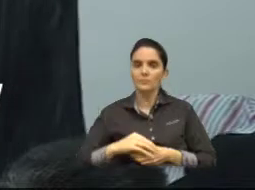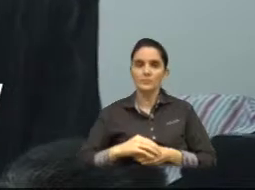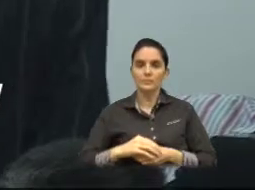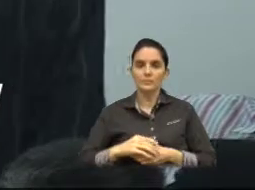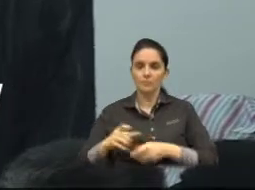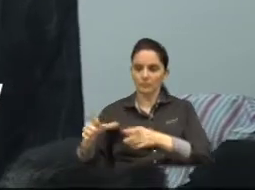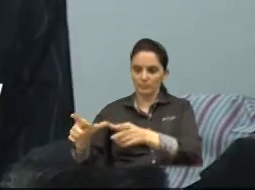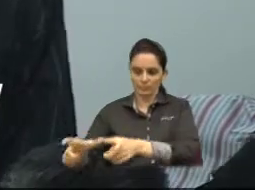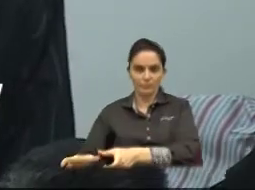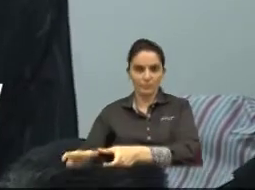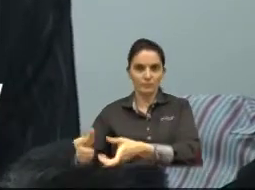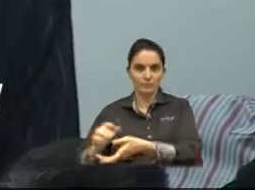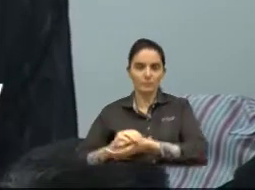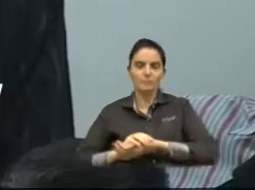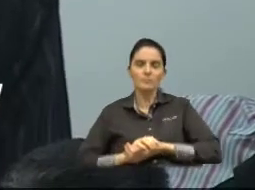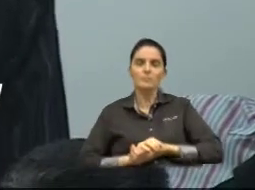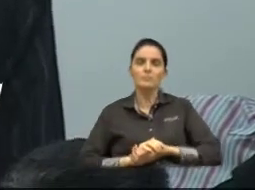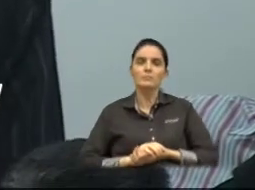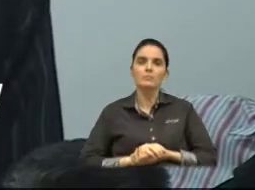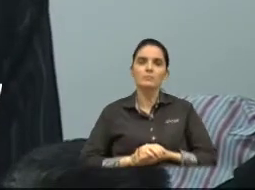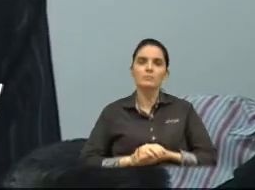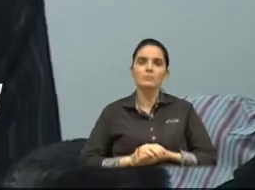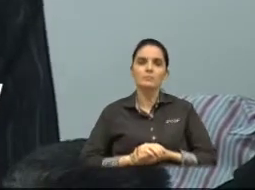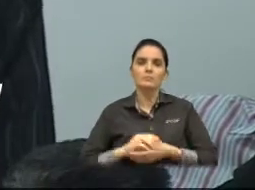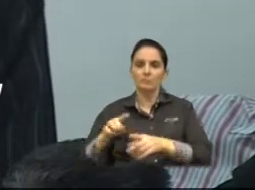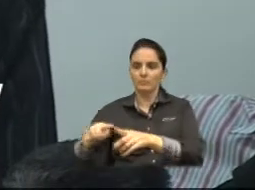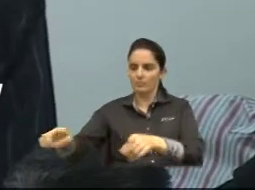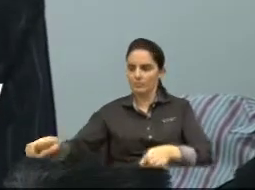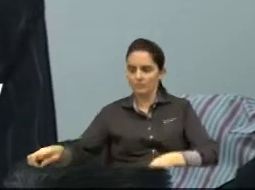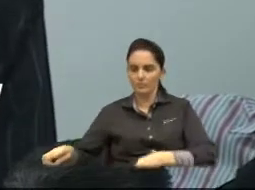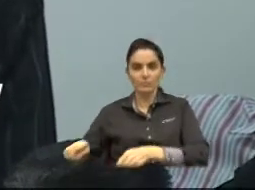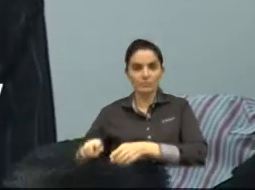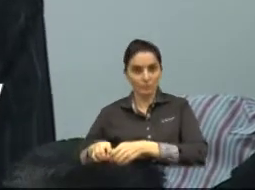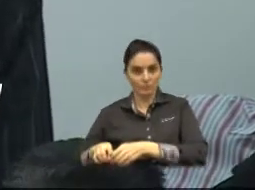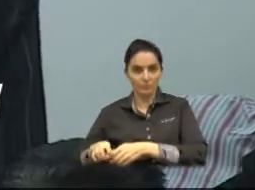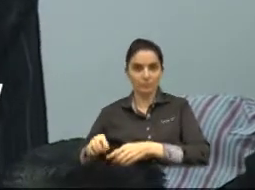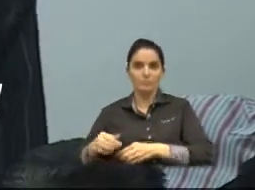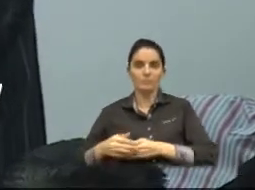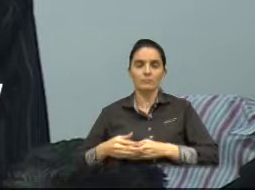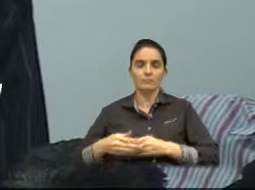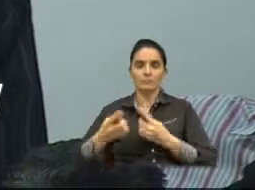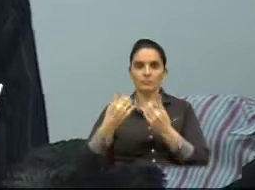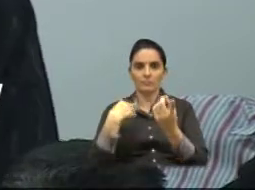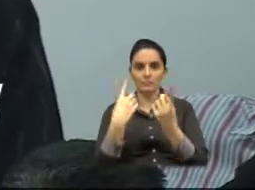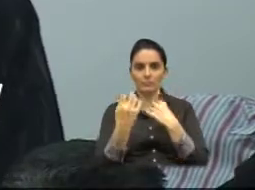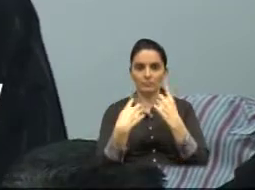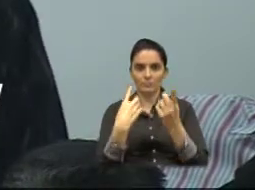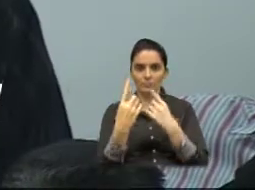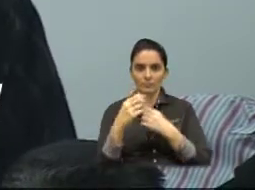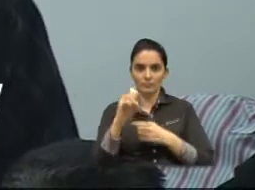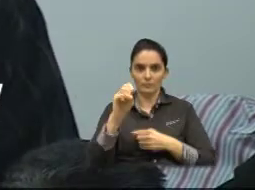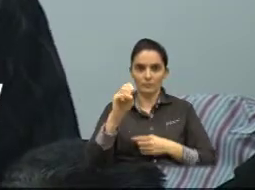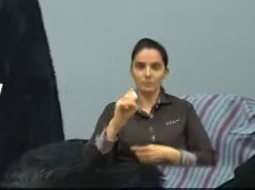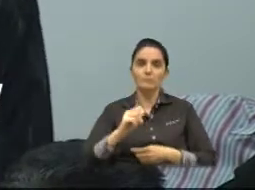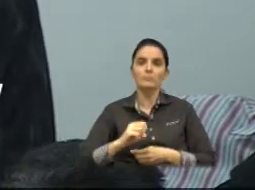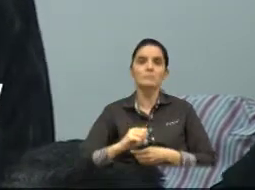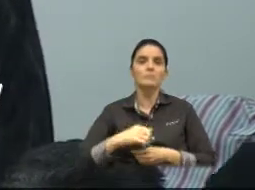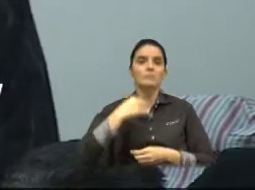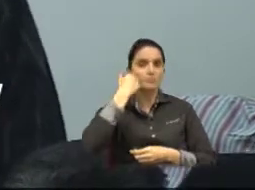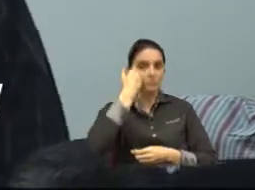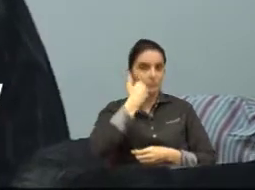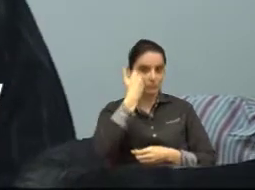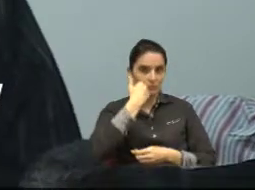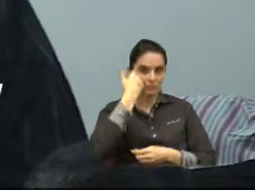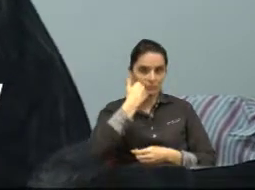dos Santos, Paulo César Scavariello, lá do escritório Santos Scavariello, na Avenida Santa Bárbara. Estou